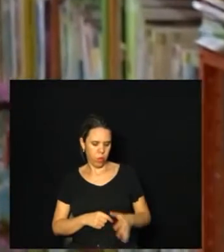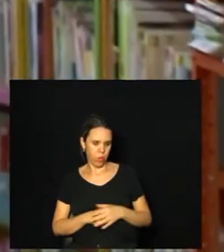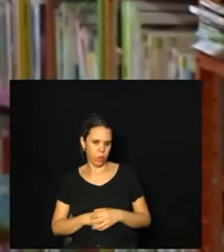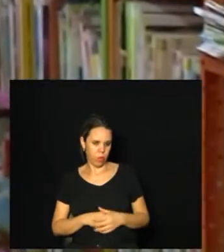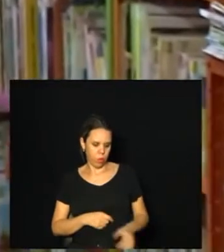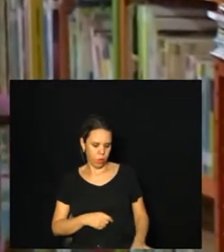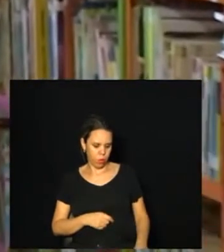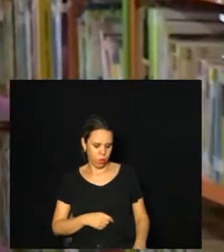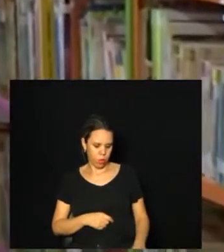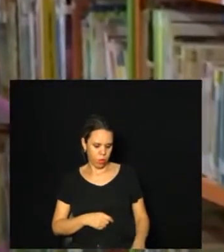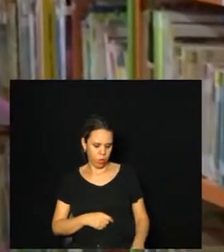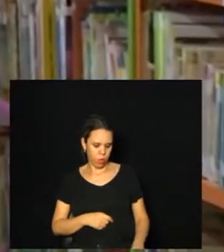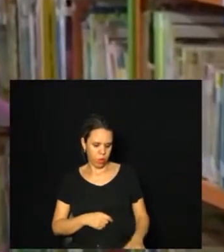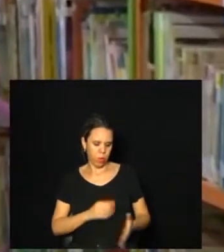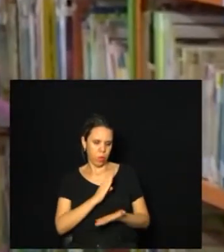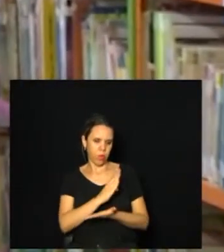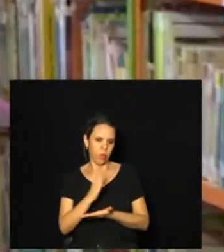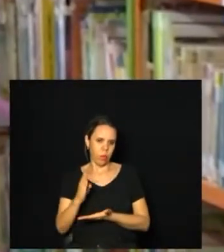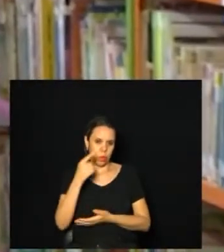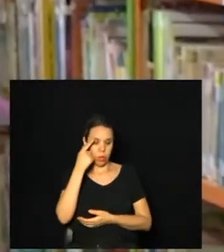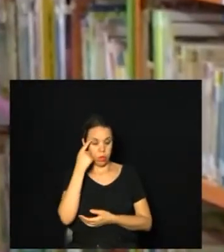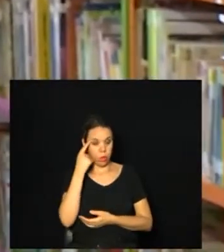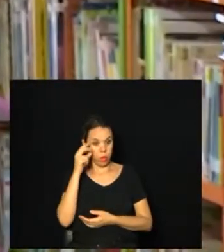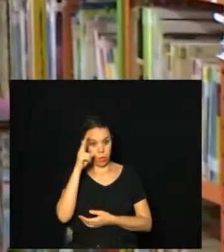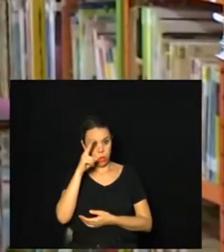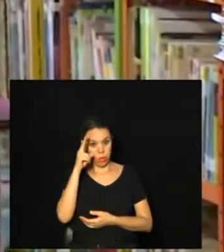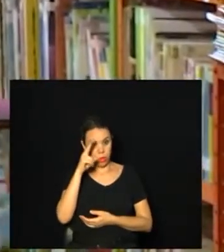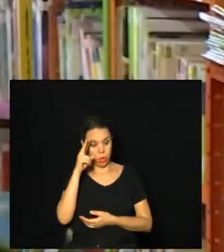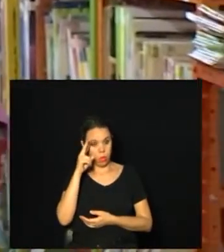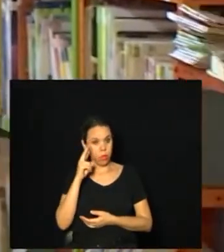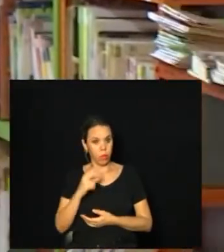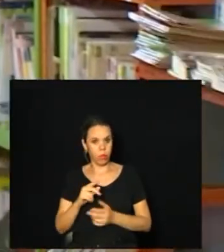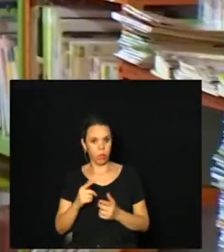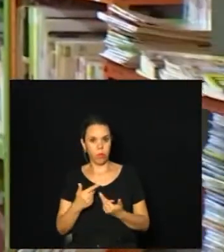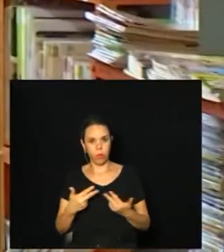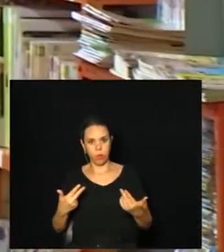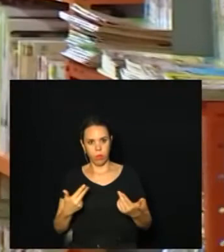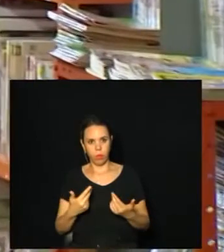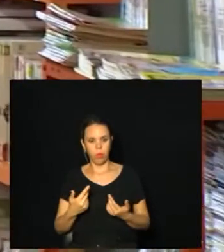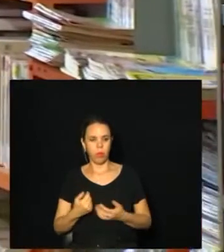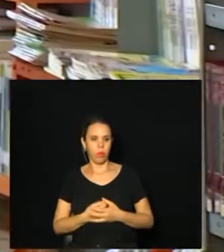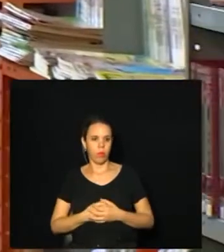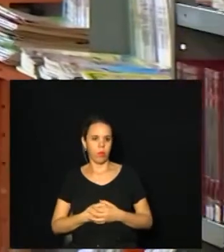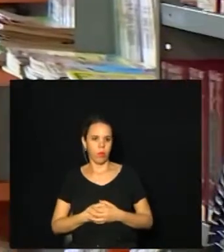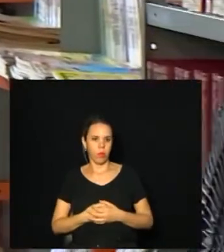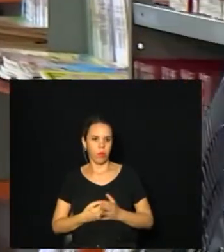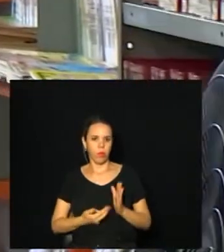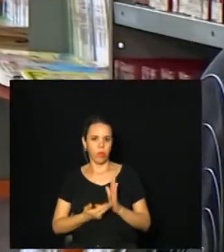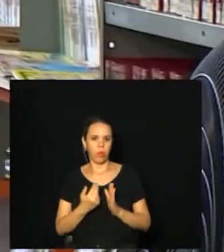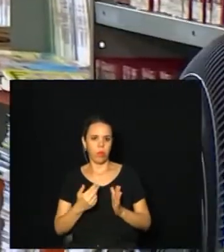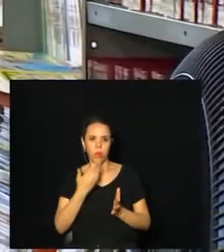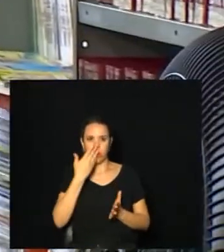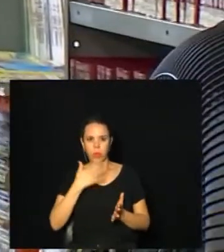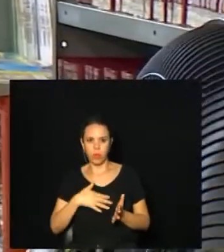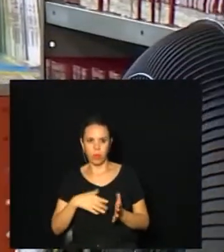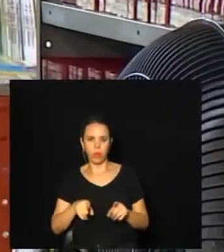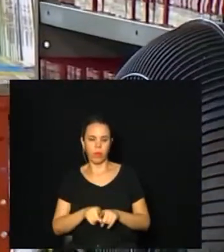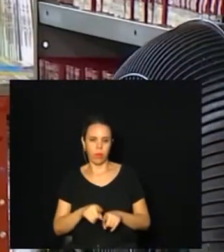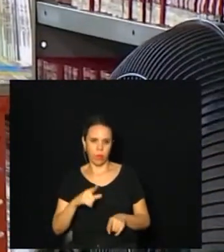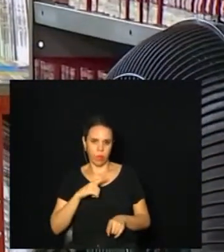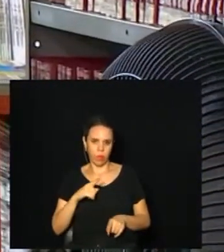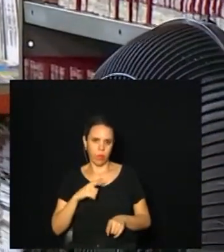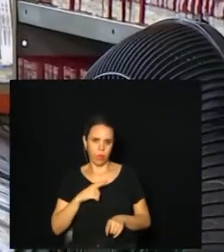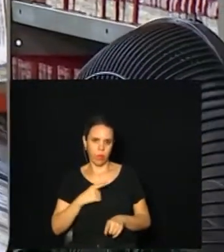literatura nacional, biografias, história, geografia e obras, nesse sentido, obras infantis,